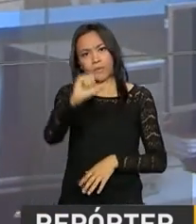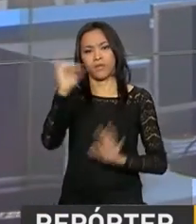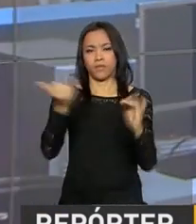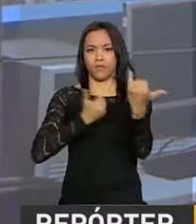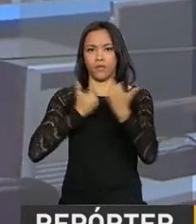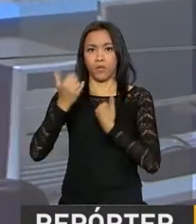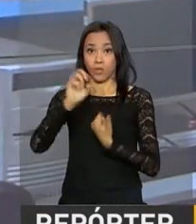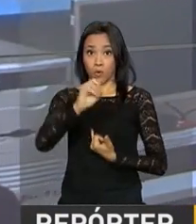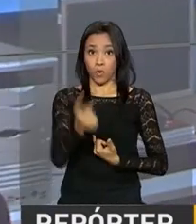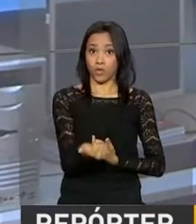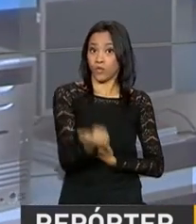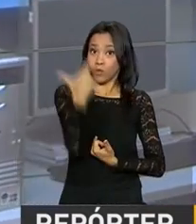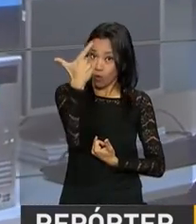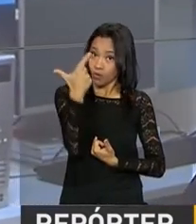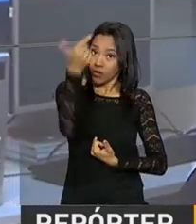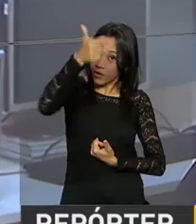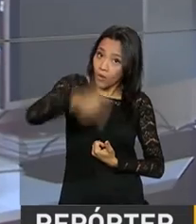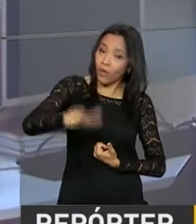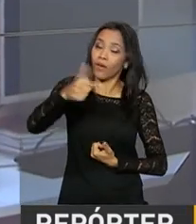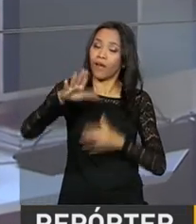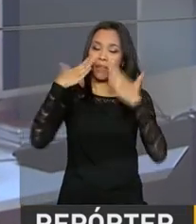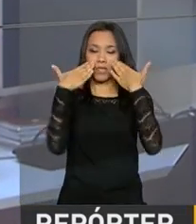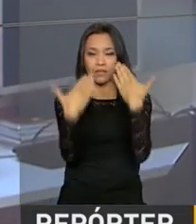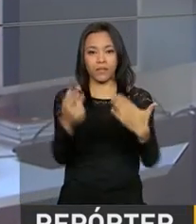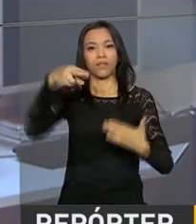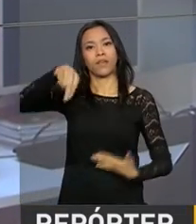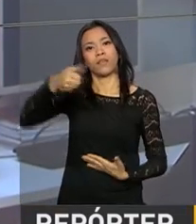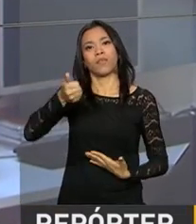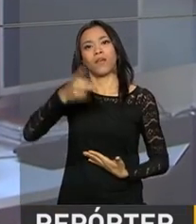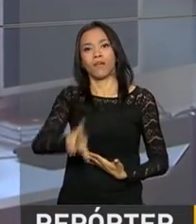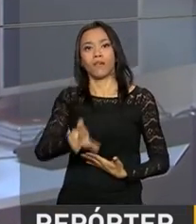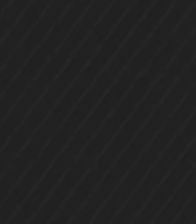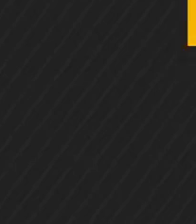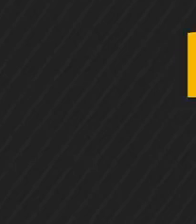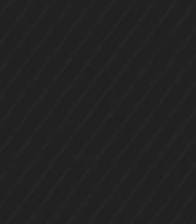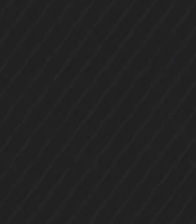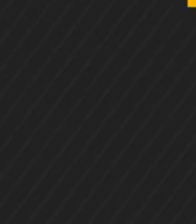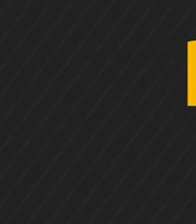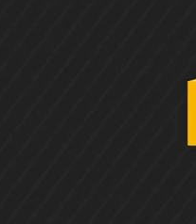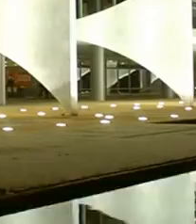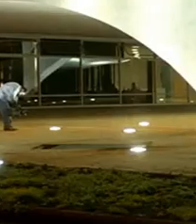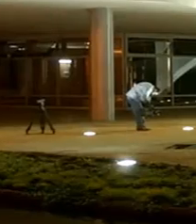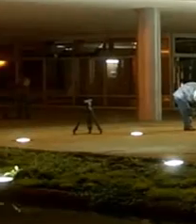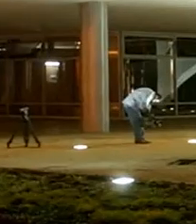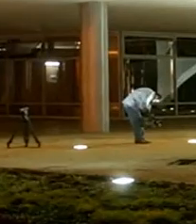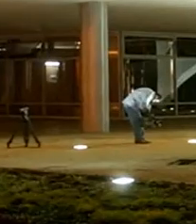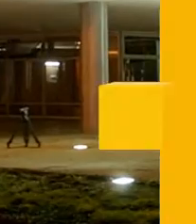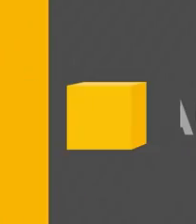informações ou ao meio-dia na próxima edição do Repórter NBR.